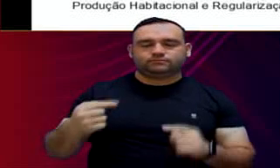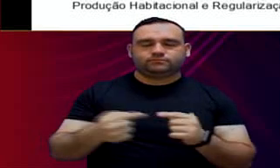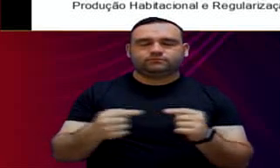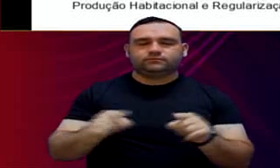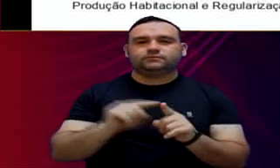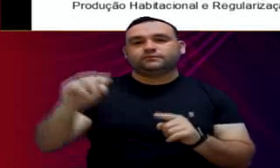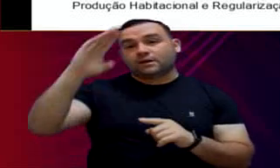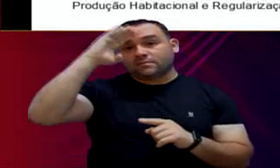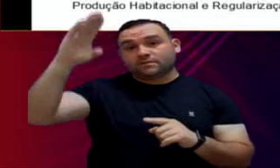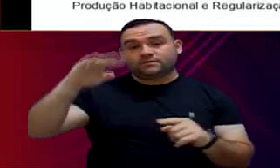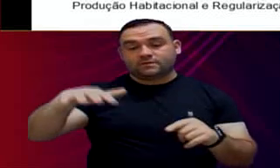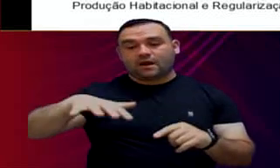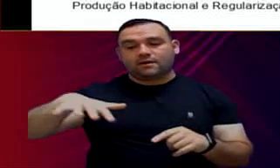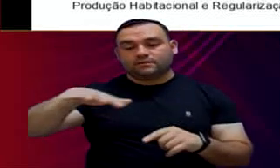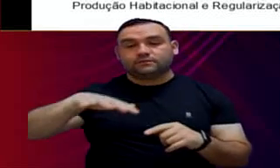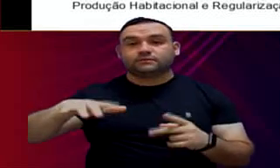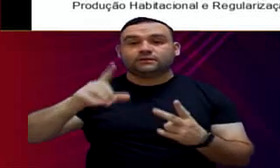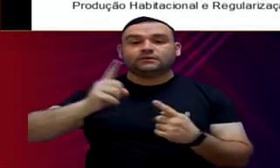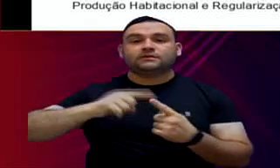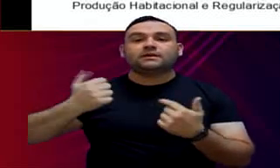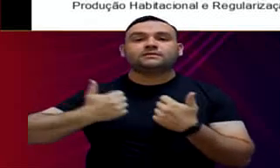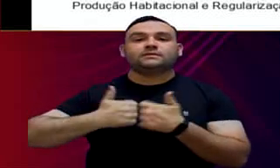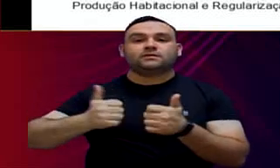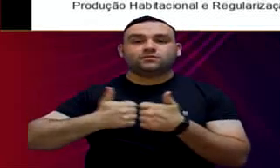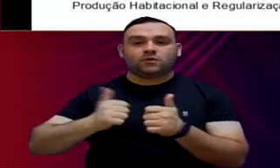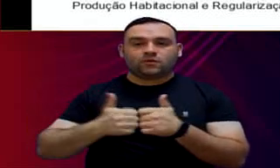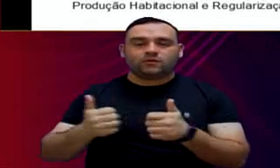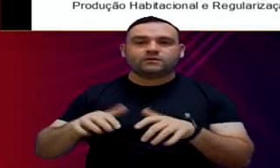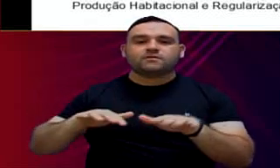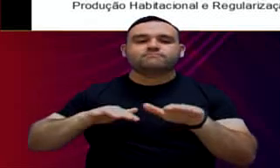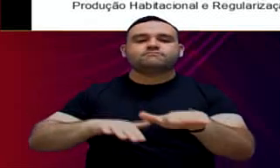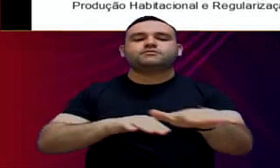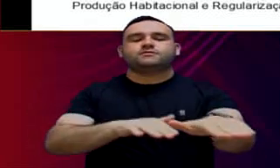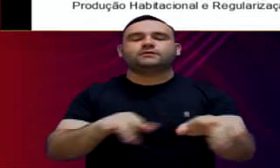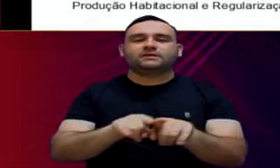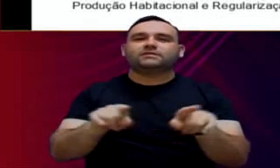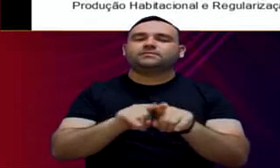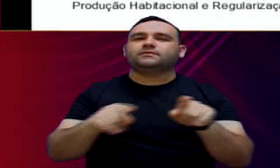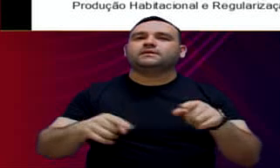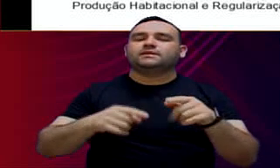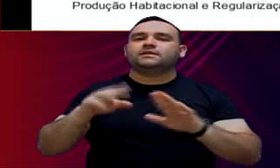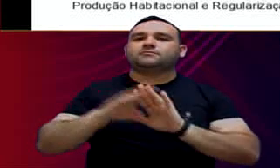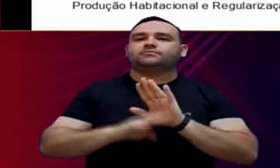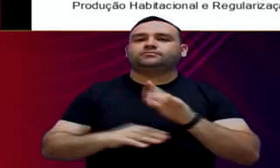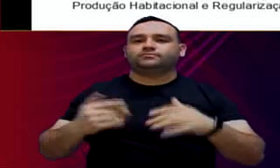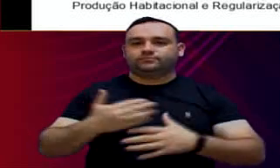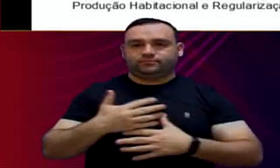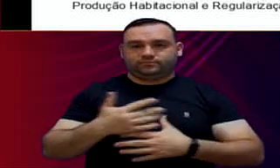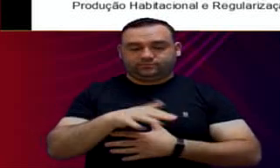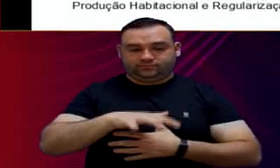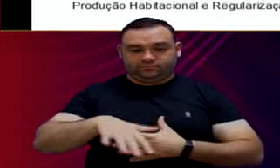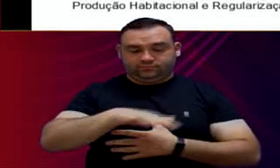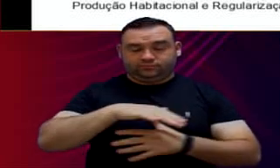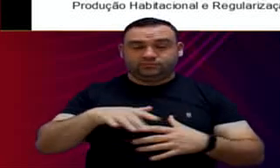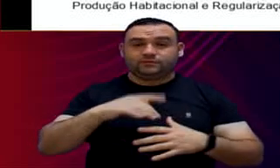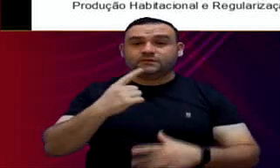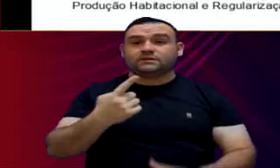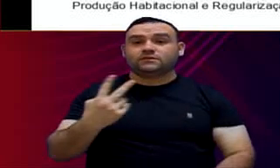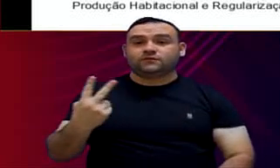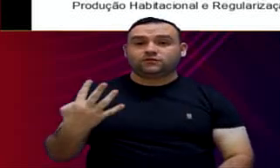priorização Por área então no transporte é trânsito transporte sistemaviário e política Urbana nós tivemos